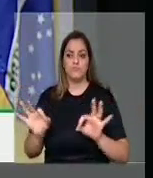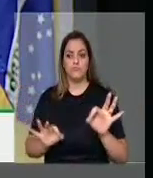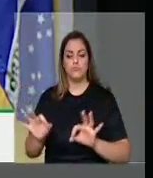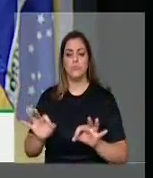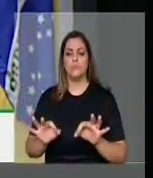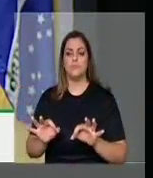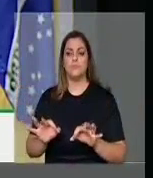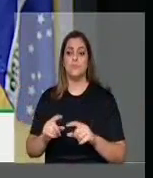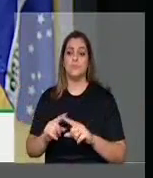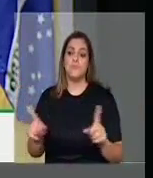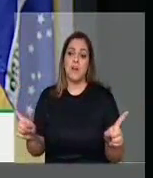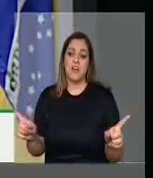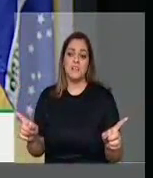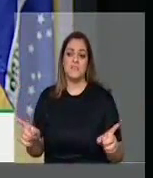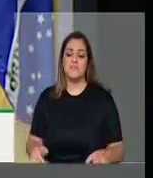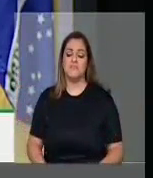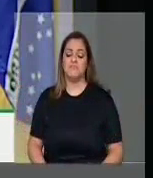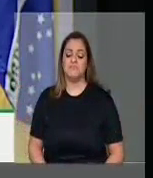o tempo só permitiu